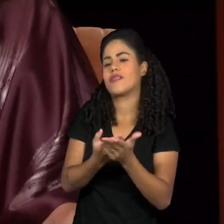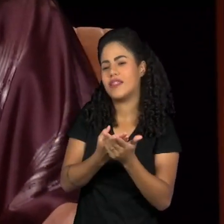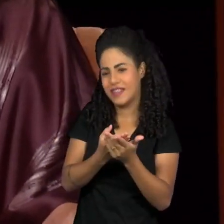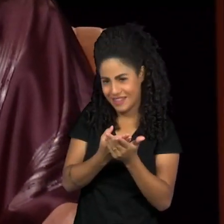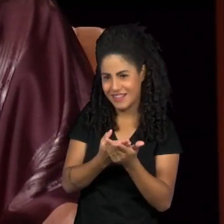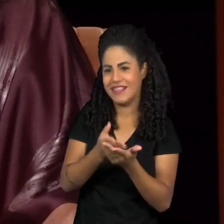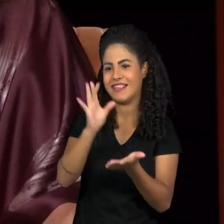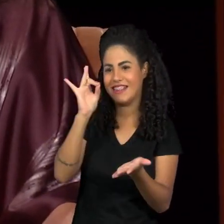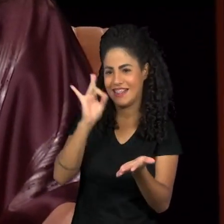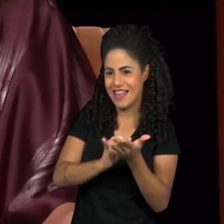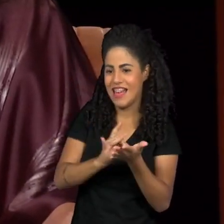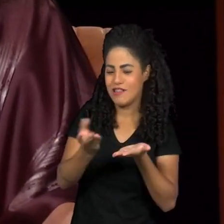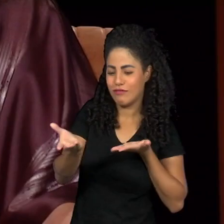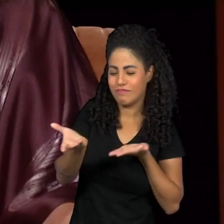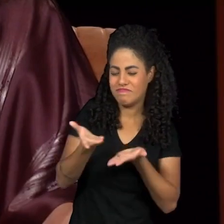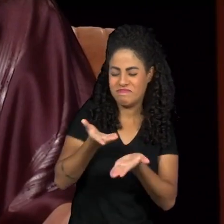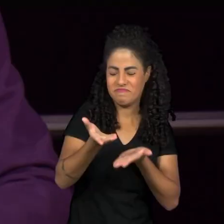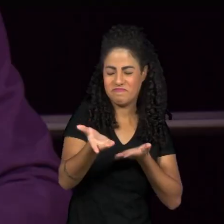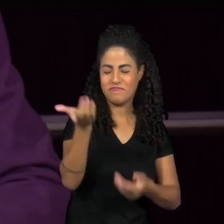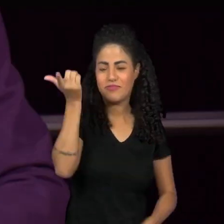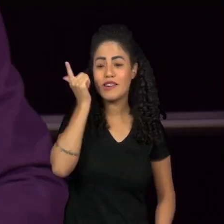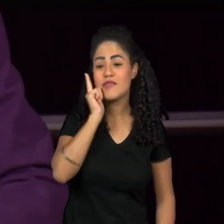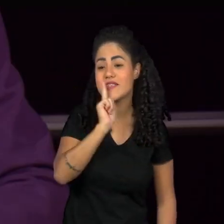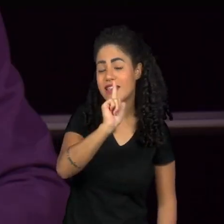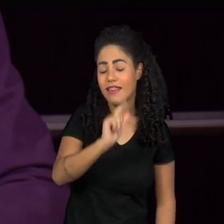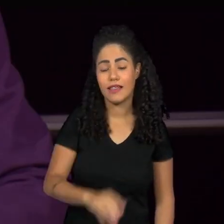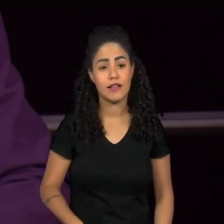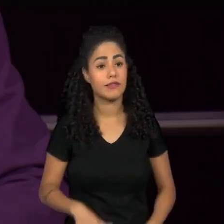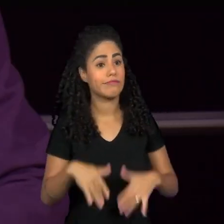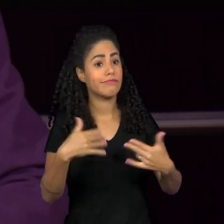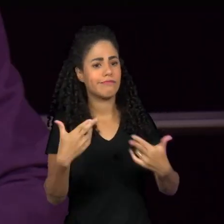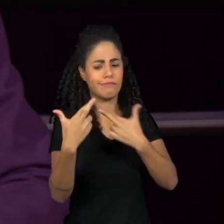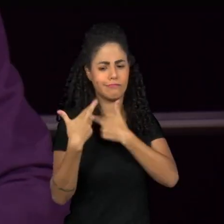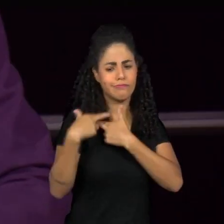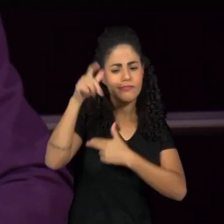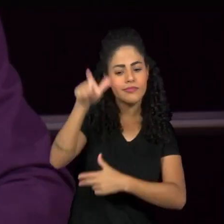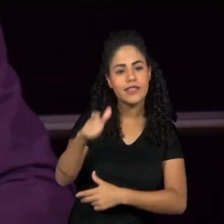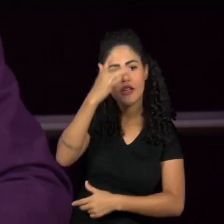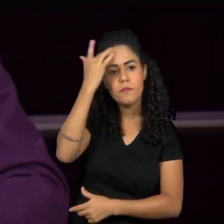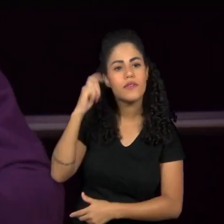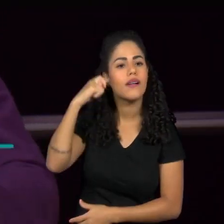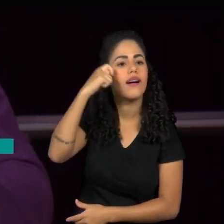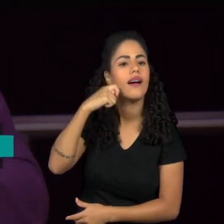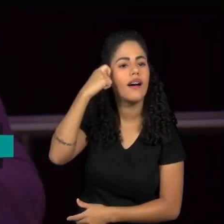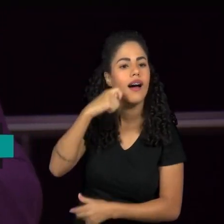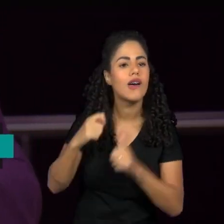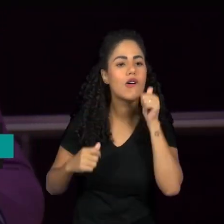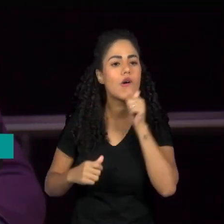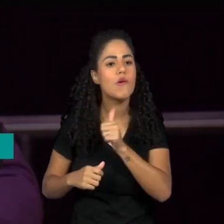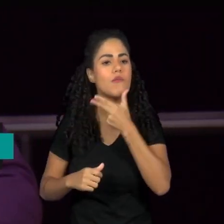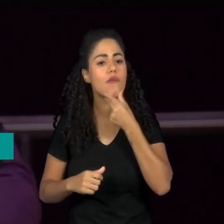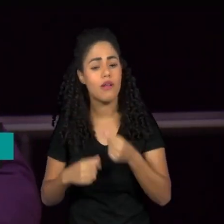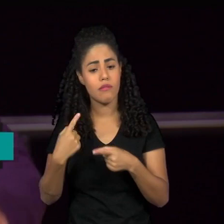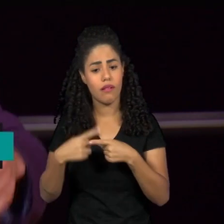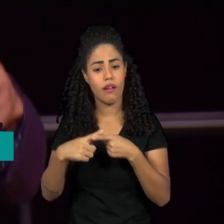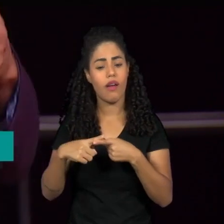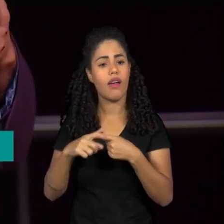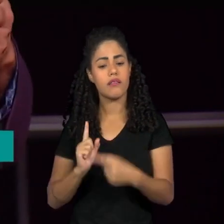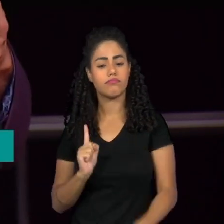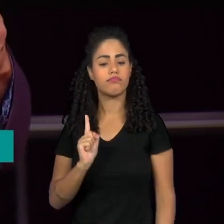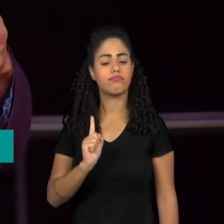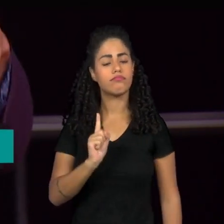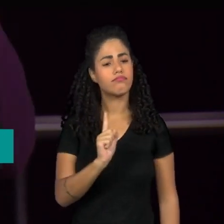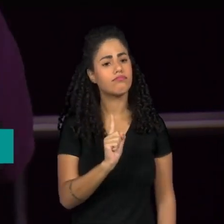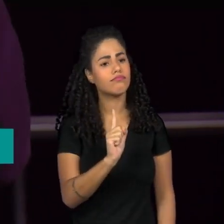gente estabelece, né? A responsabilidade do ator é muito grande, né? Nossa. Porque ele chega no momento em que você